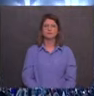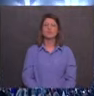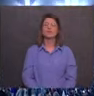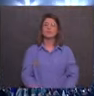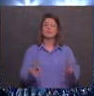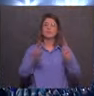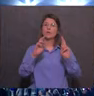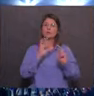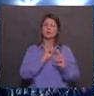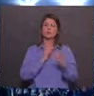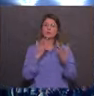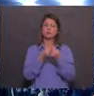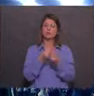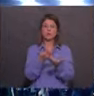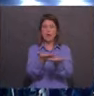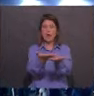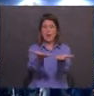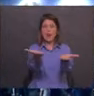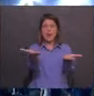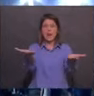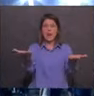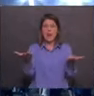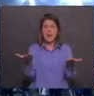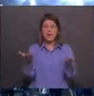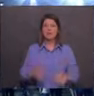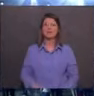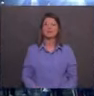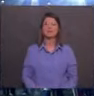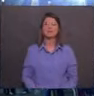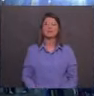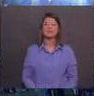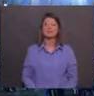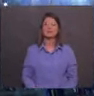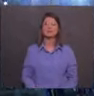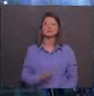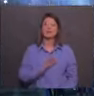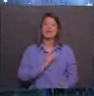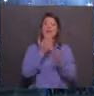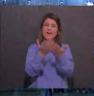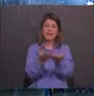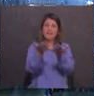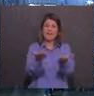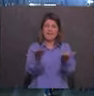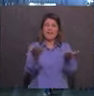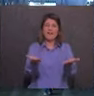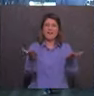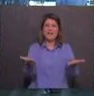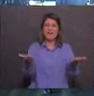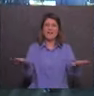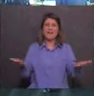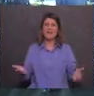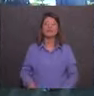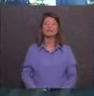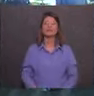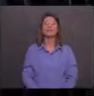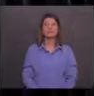Senhor esteja convosco. Ele está no meio de